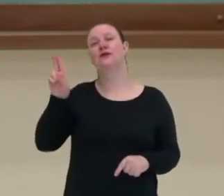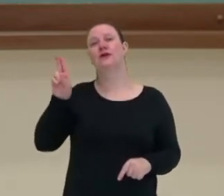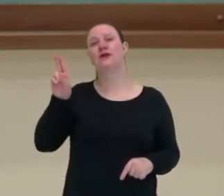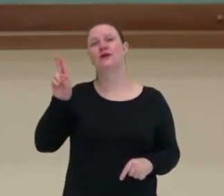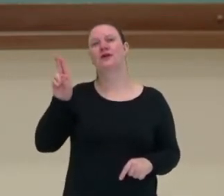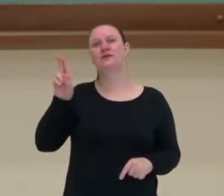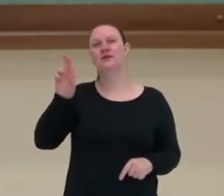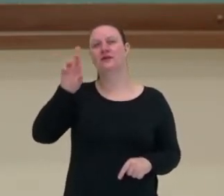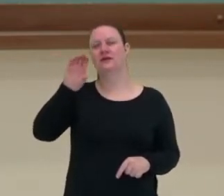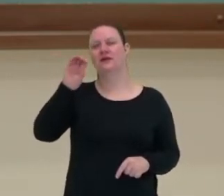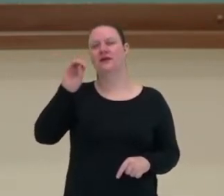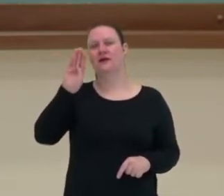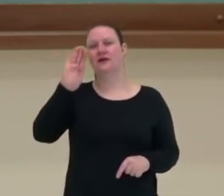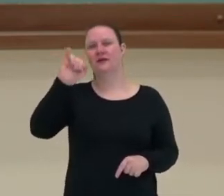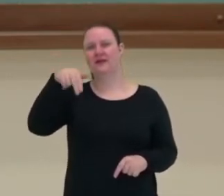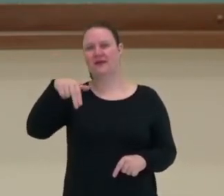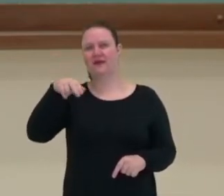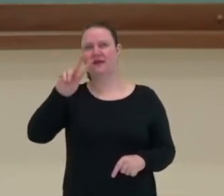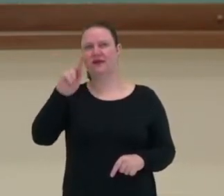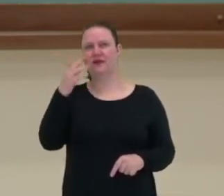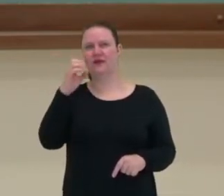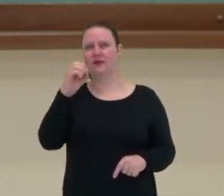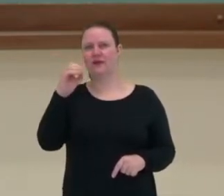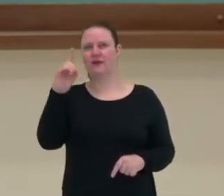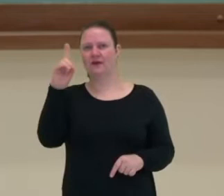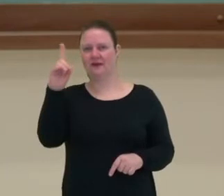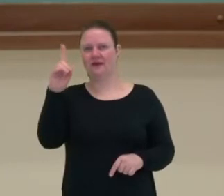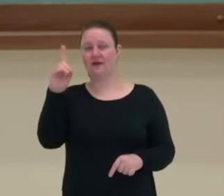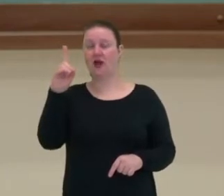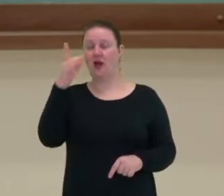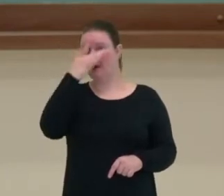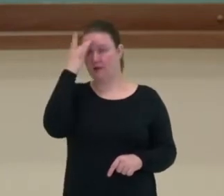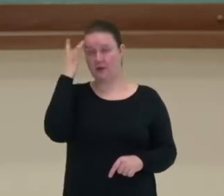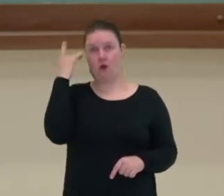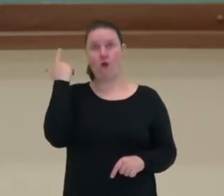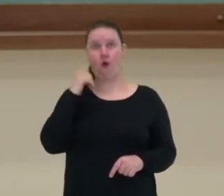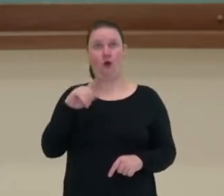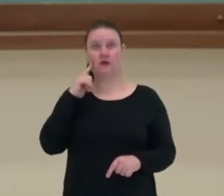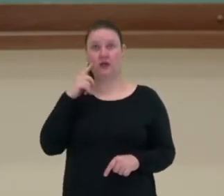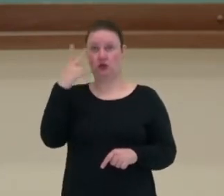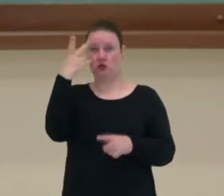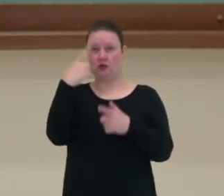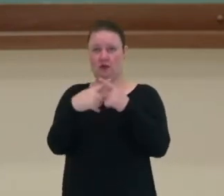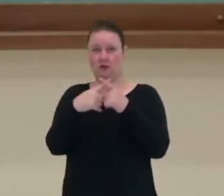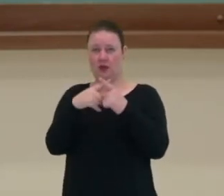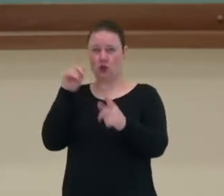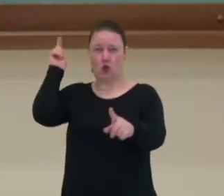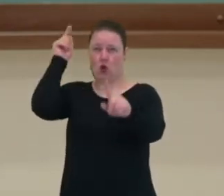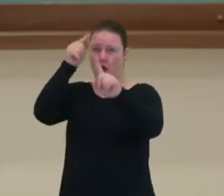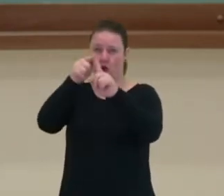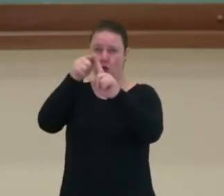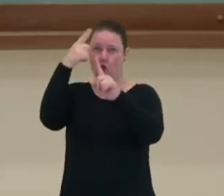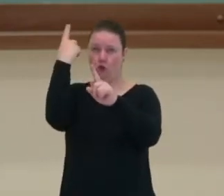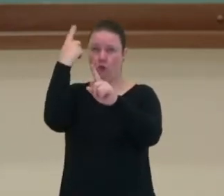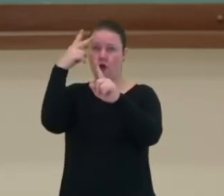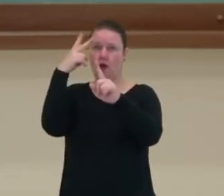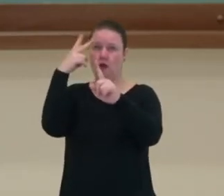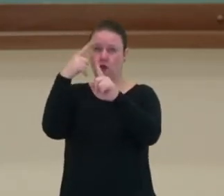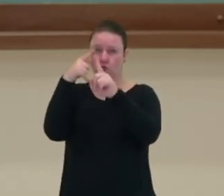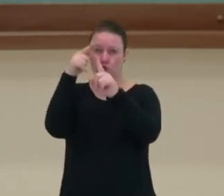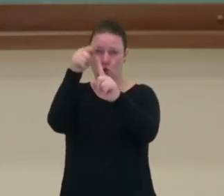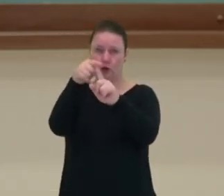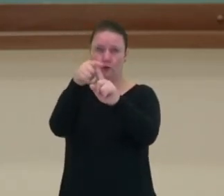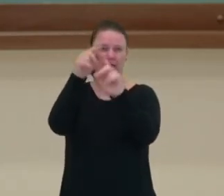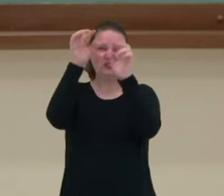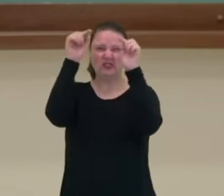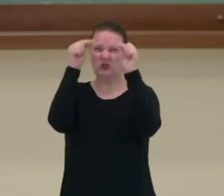Robin Hood, né? E o arqueiro que consegue isso numa competição, que é muito difícil, muito raro acontecer,